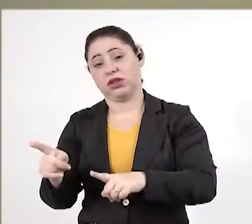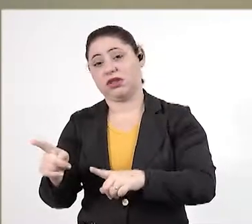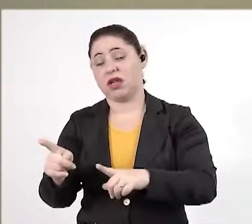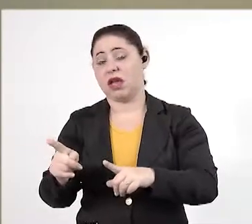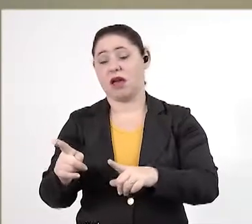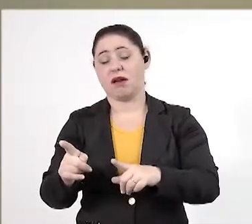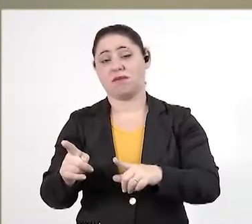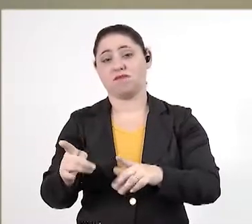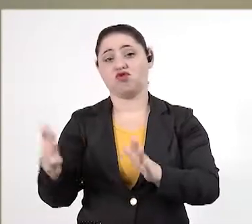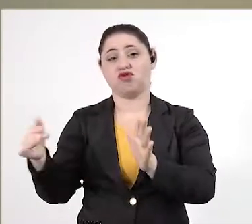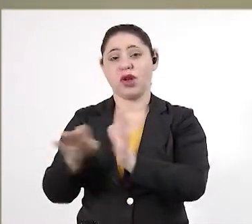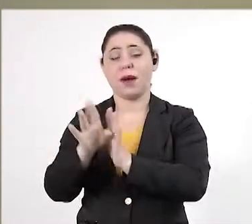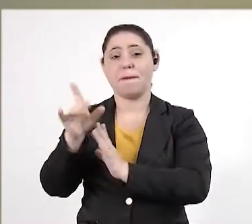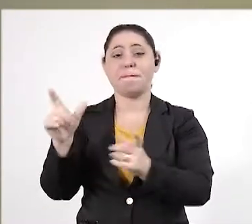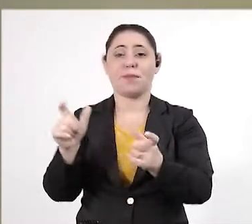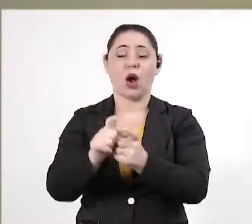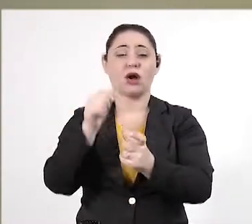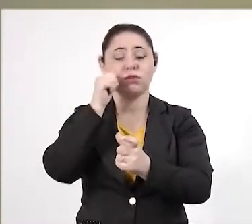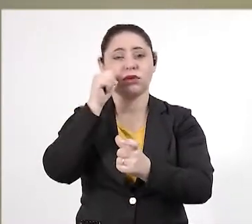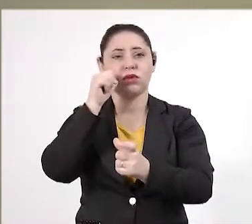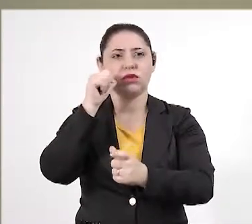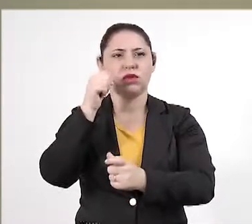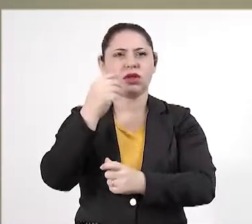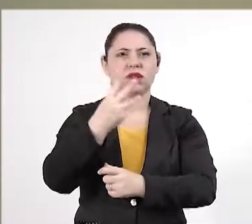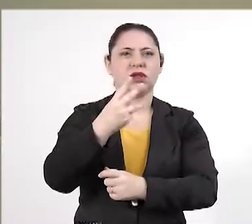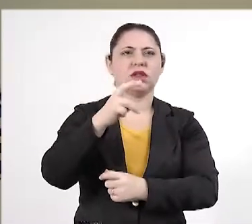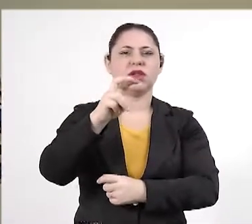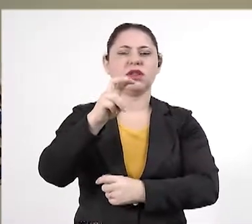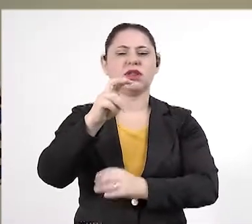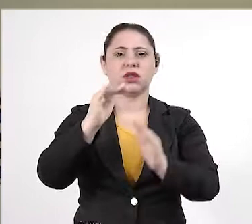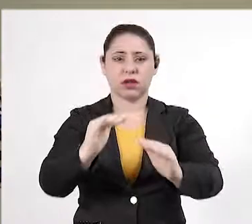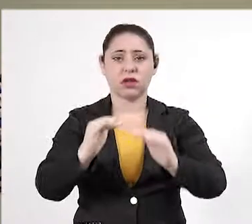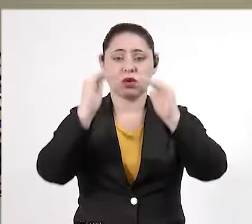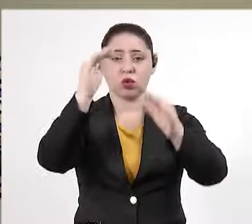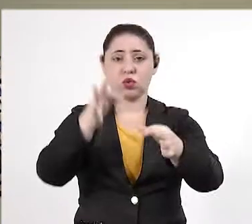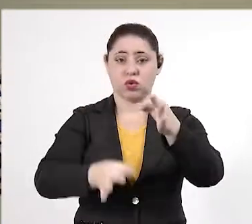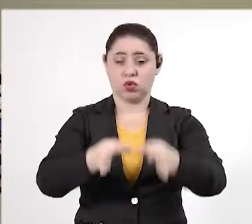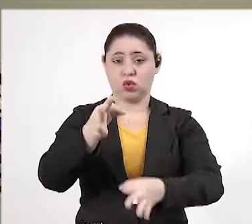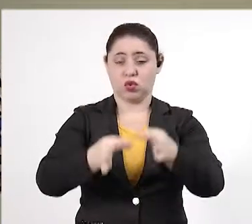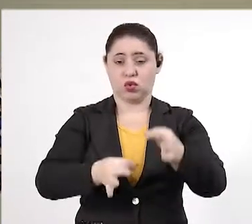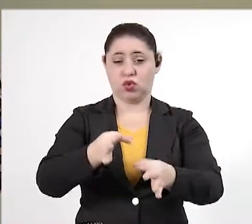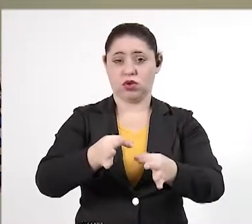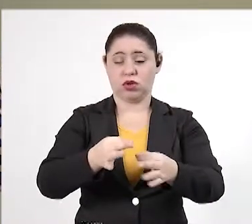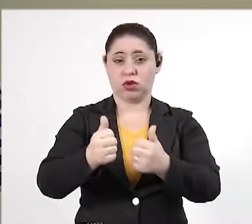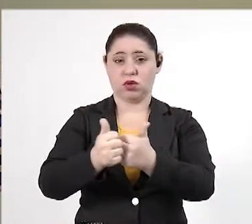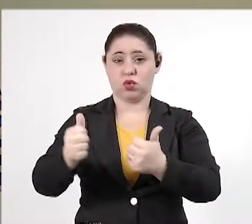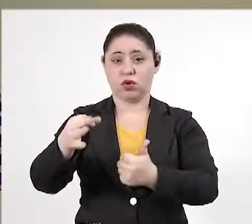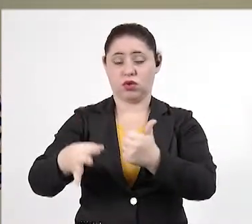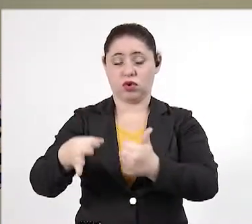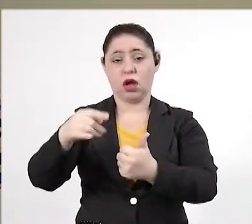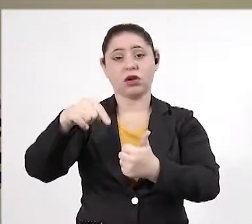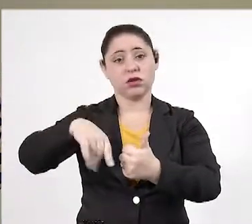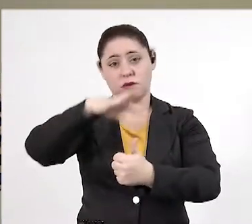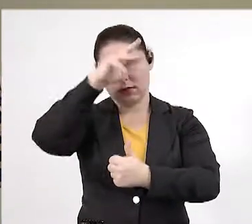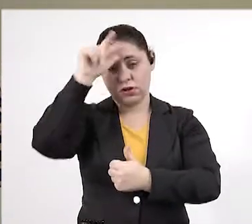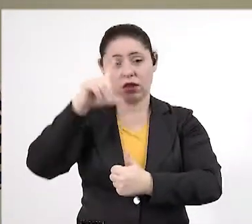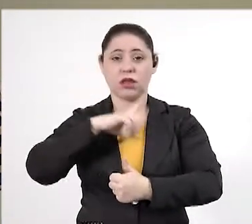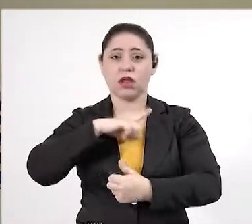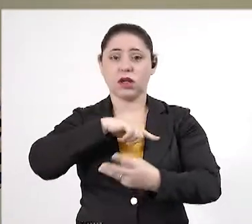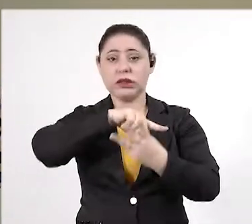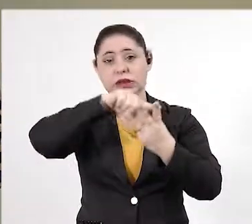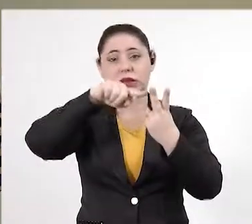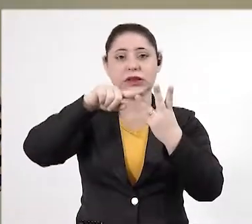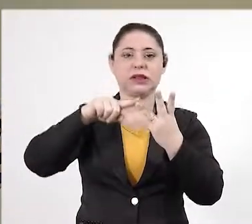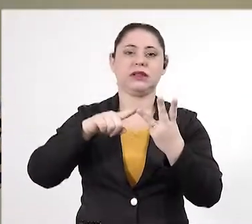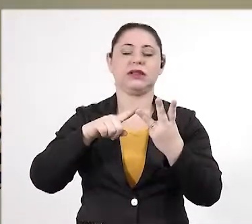chegando nos tribunais, muito poucas mulheres. Hoje nós temos, de 35 desembargadores no Tribunal de Justiça de Mato Grosso do Sul, nós